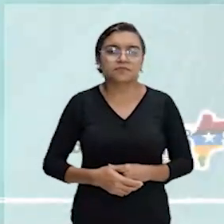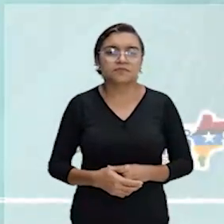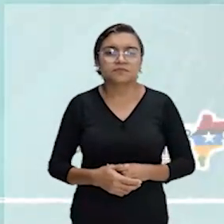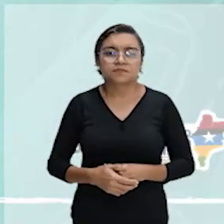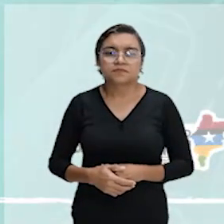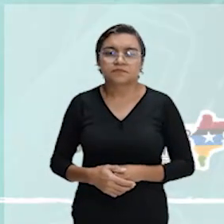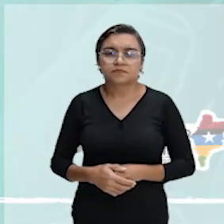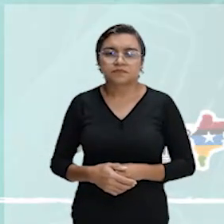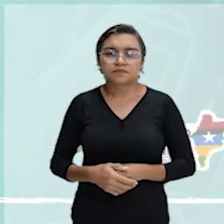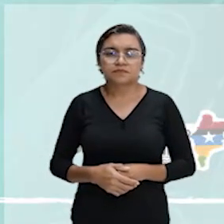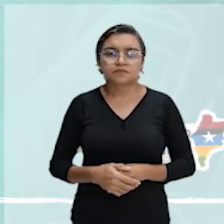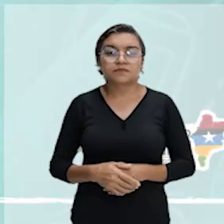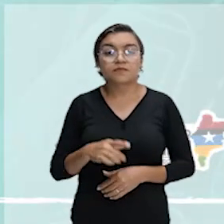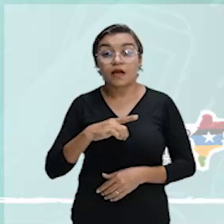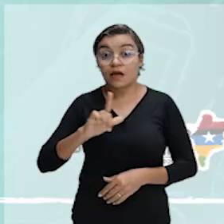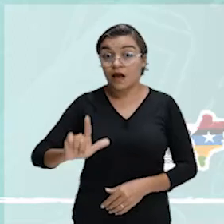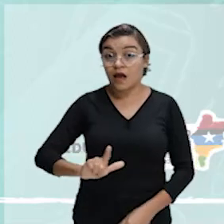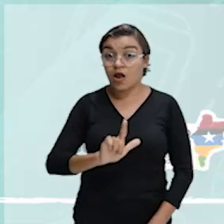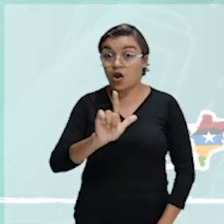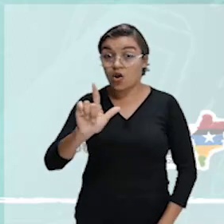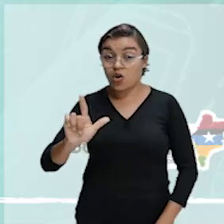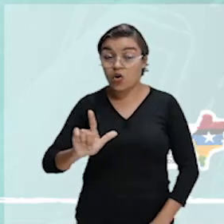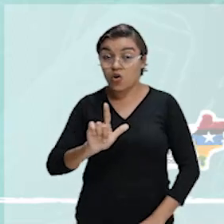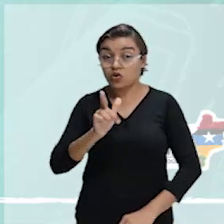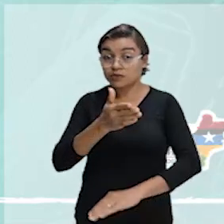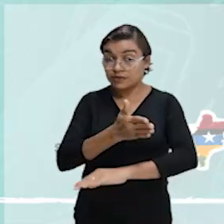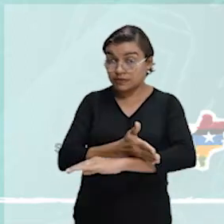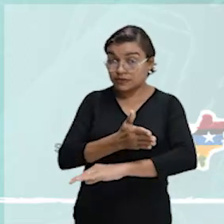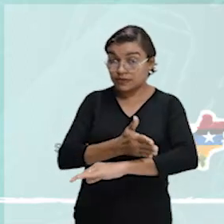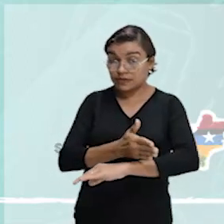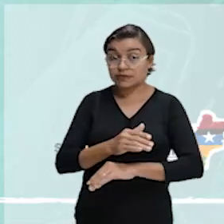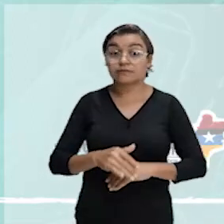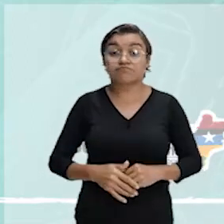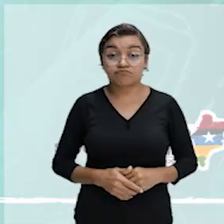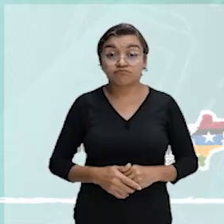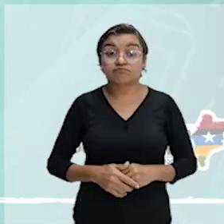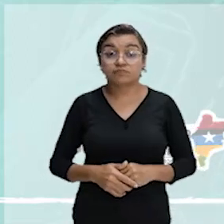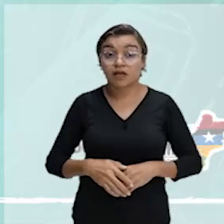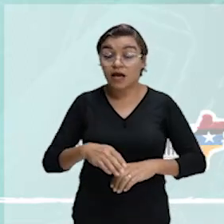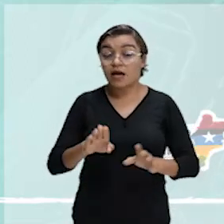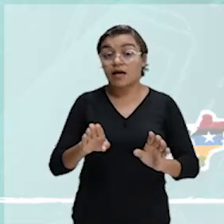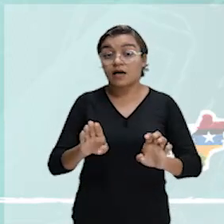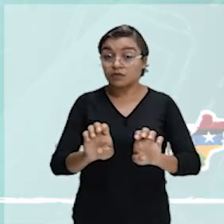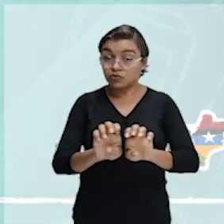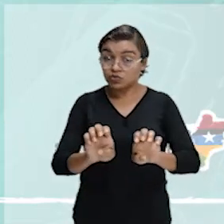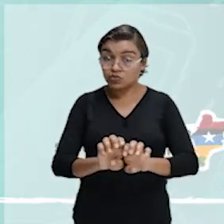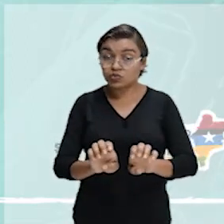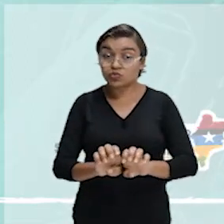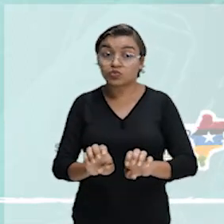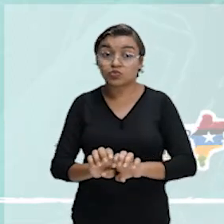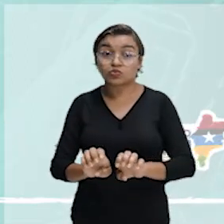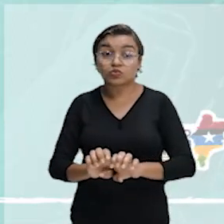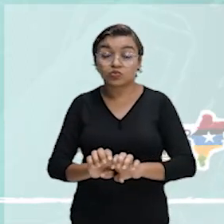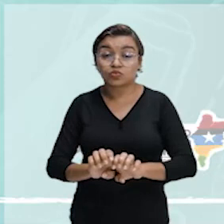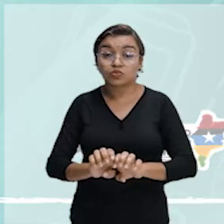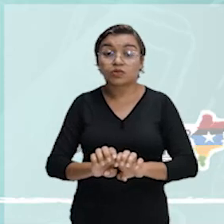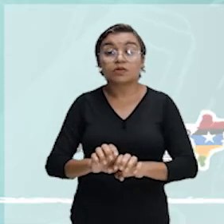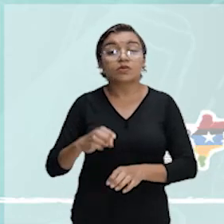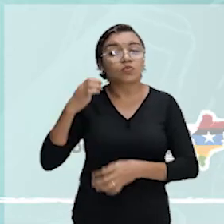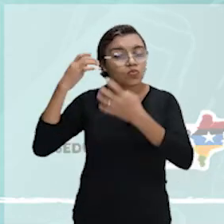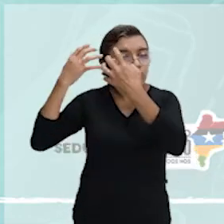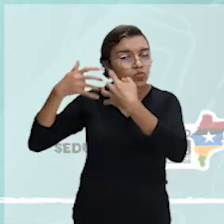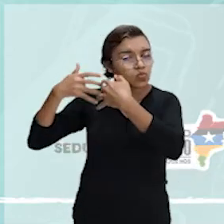questão faz parte da lógica clássica, da arquitetura do silogismo, certo? Do funcionamento das próprias regras do